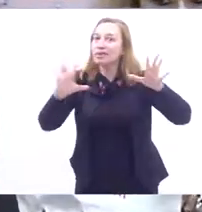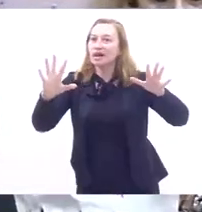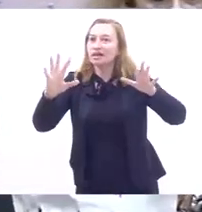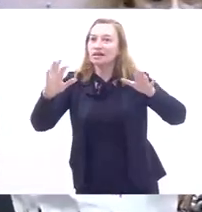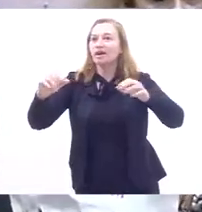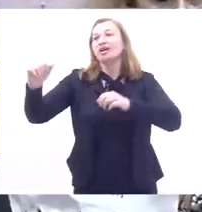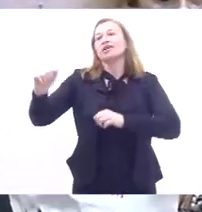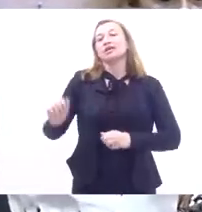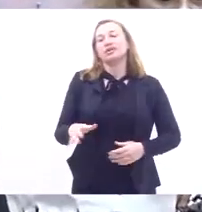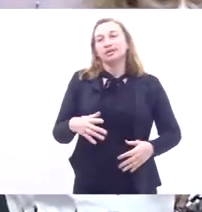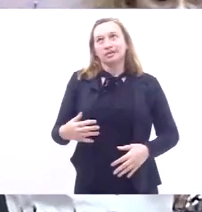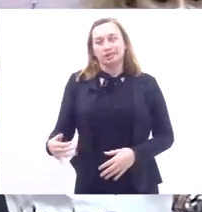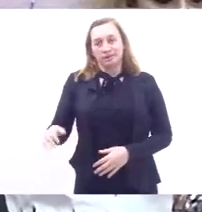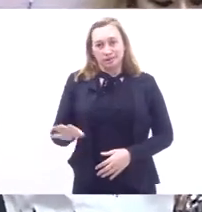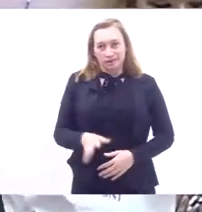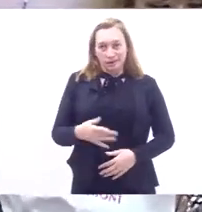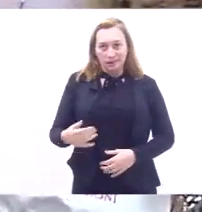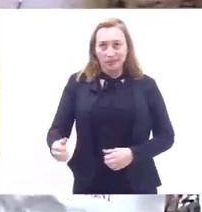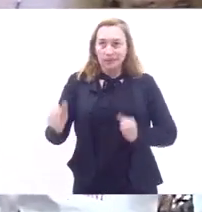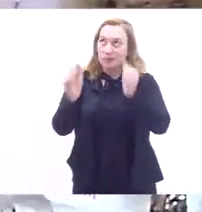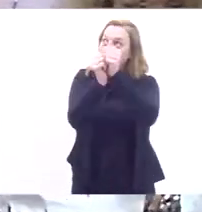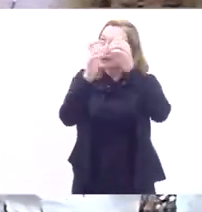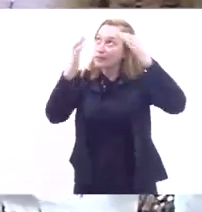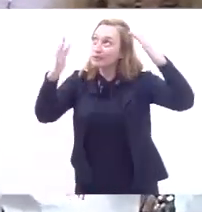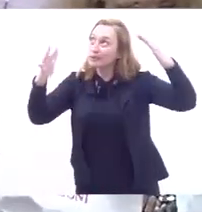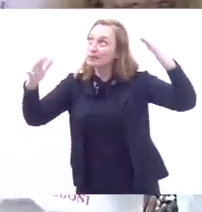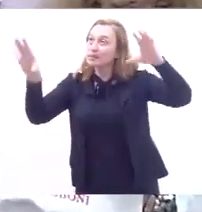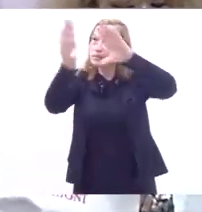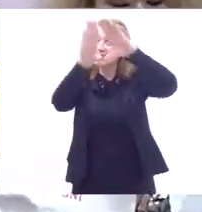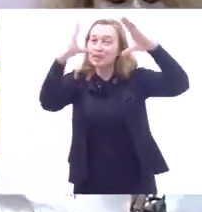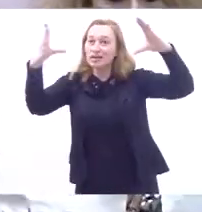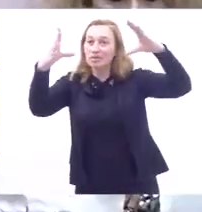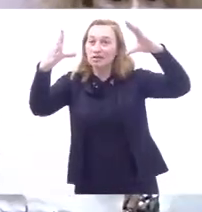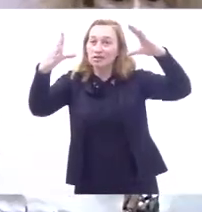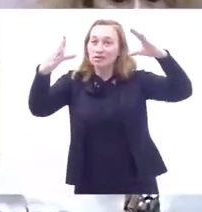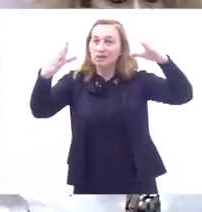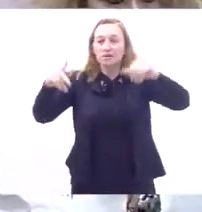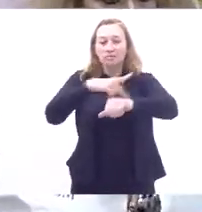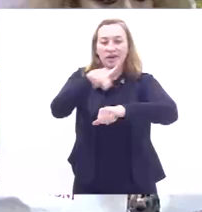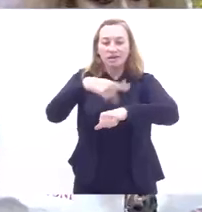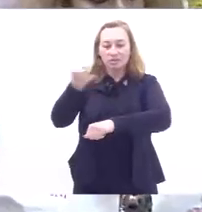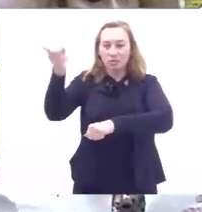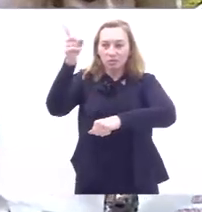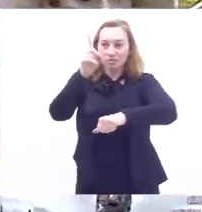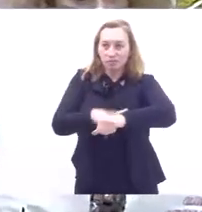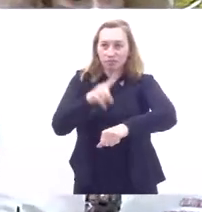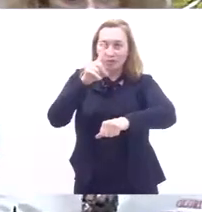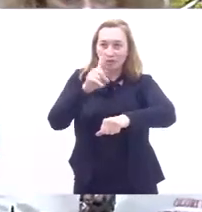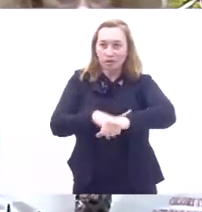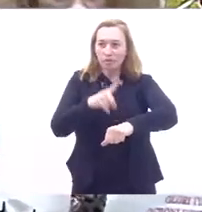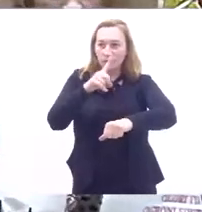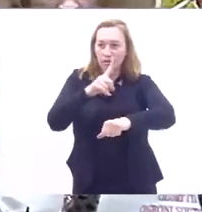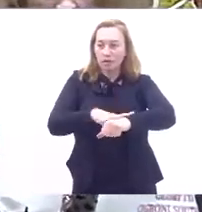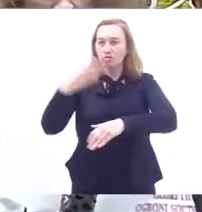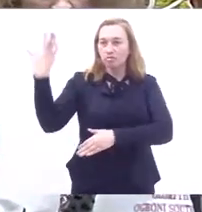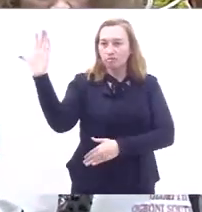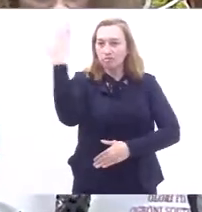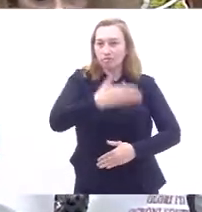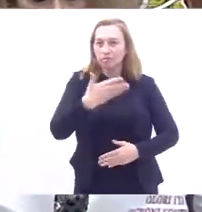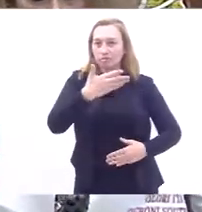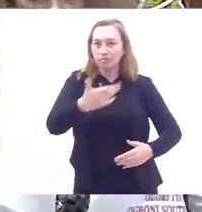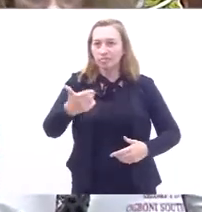da liberdade, raios fúlgidos, brilhou no céu da pátria nesse instante. Seu